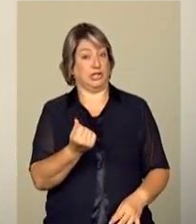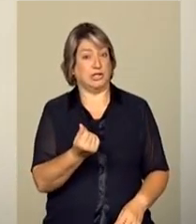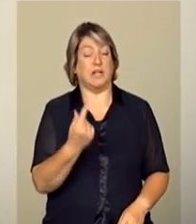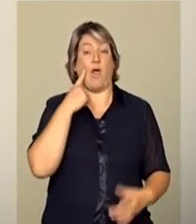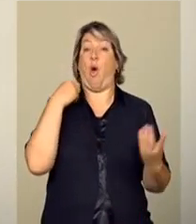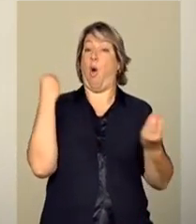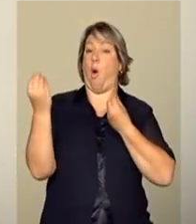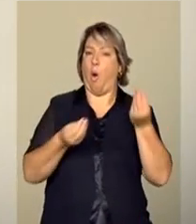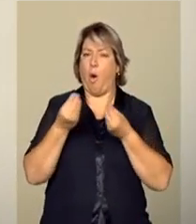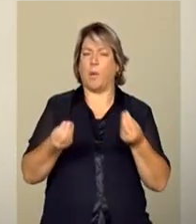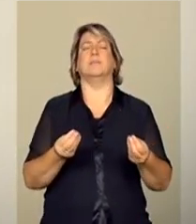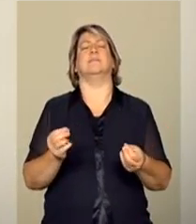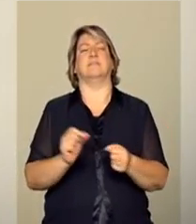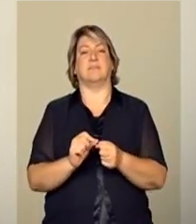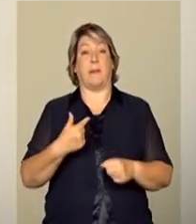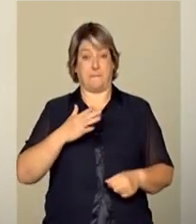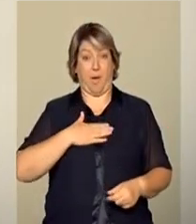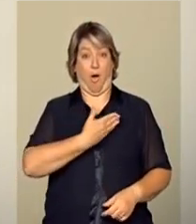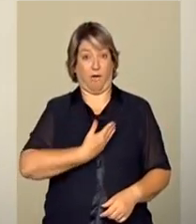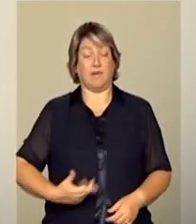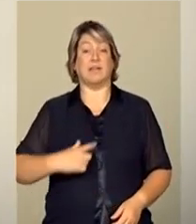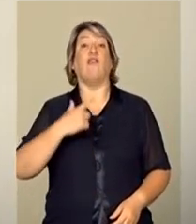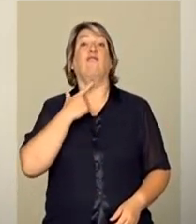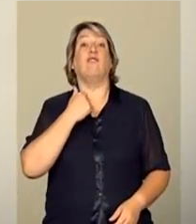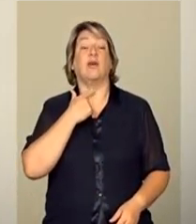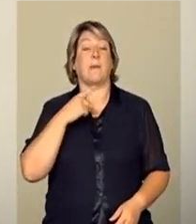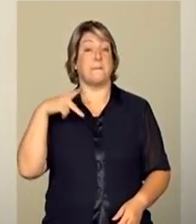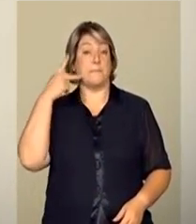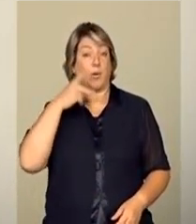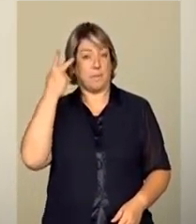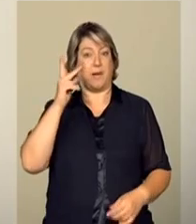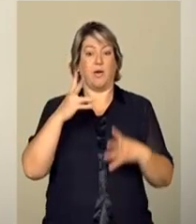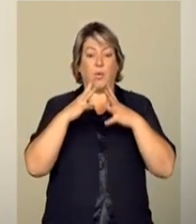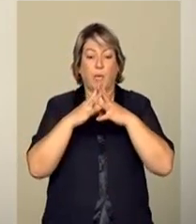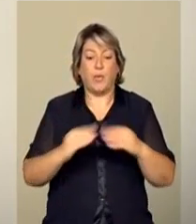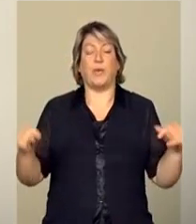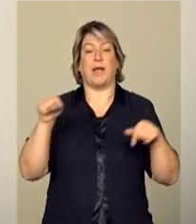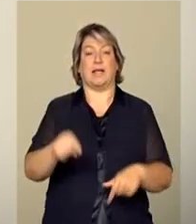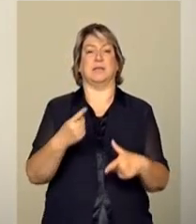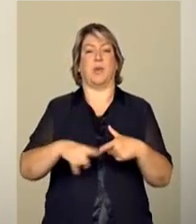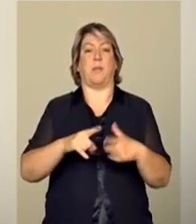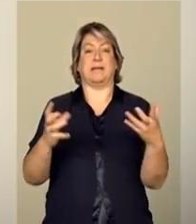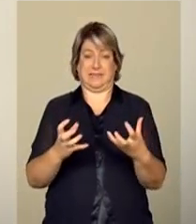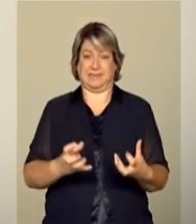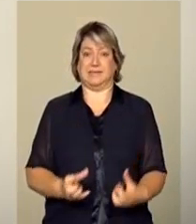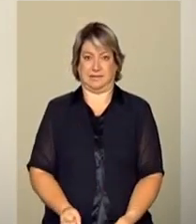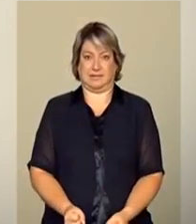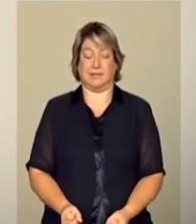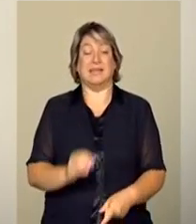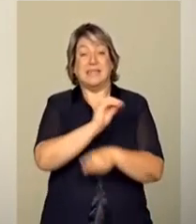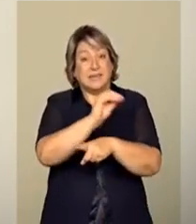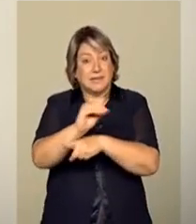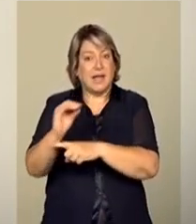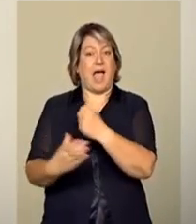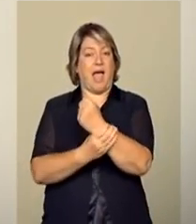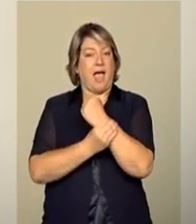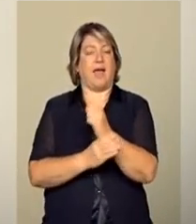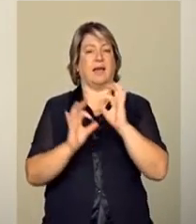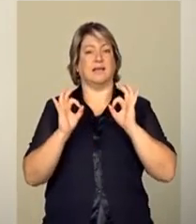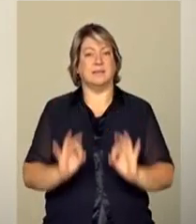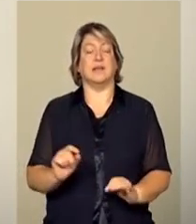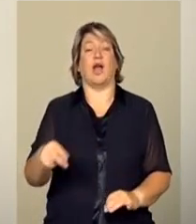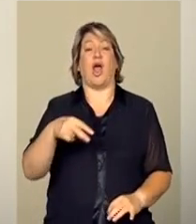meios e o meu governo tem a vontade política para enfrentar os efeitos da seca para garantir que o Nordeste